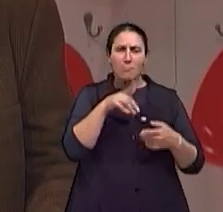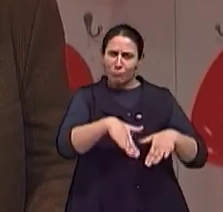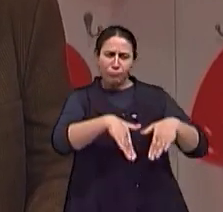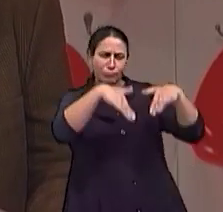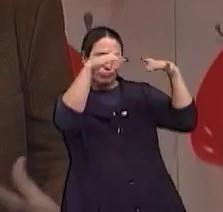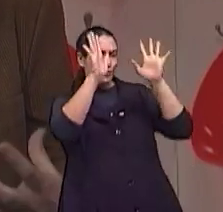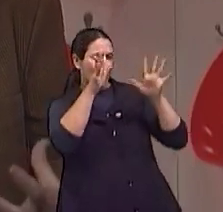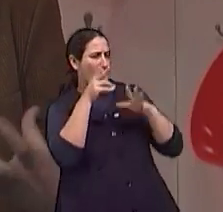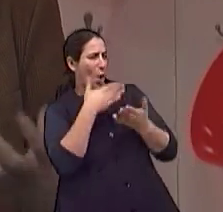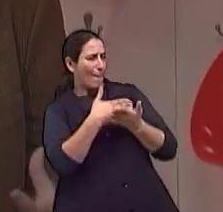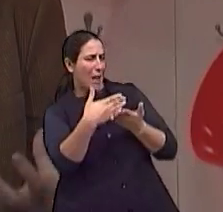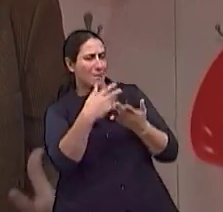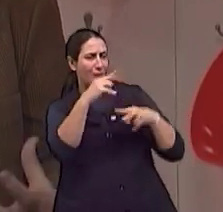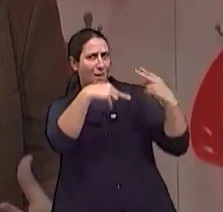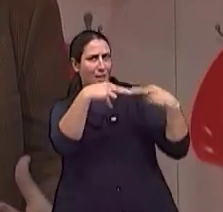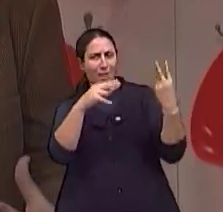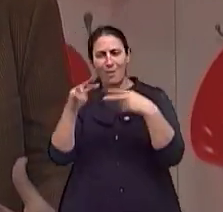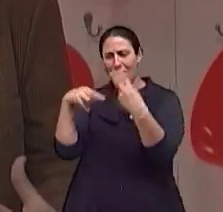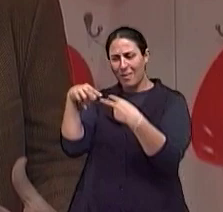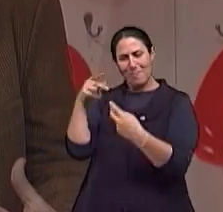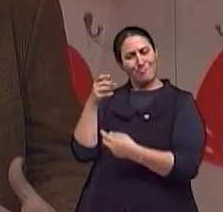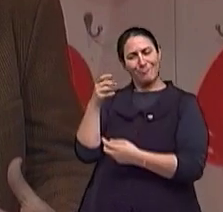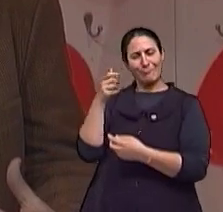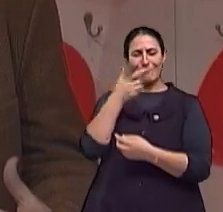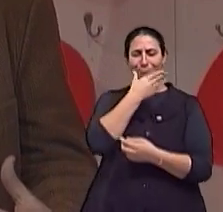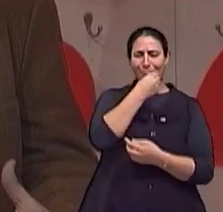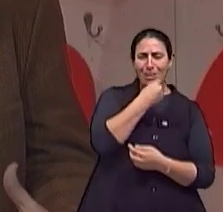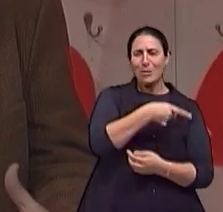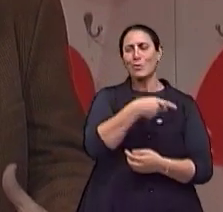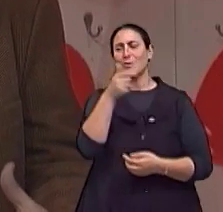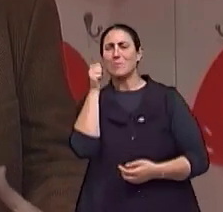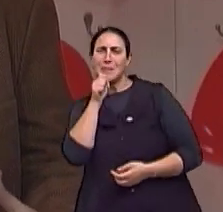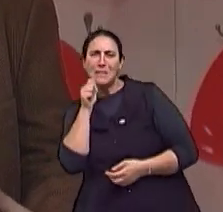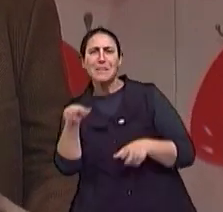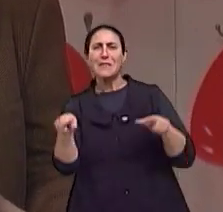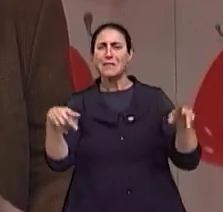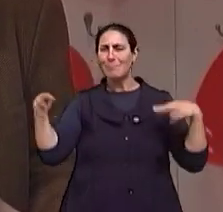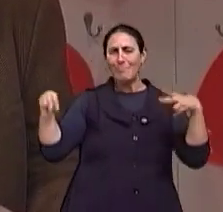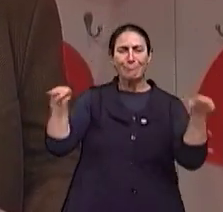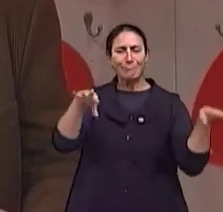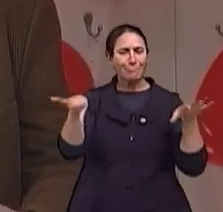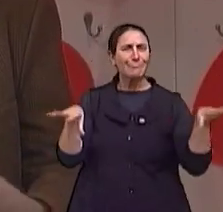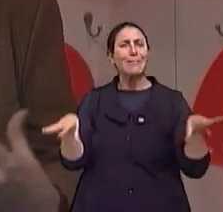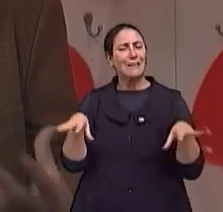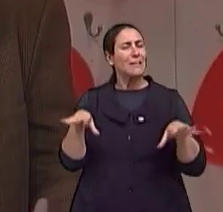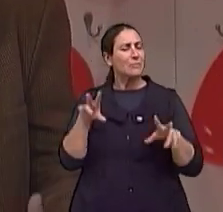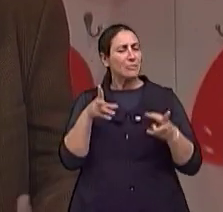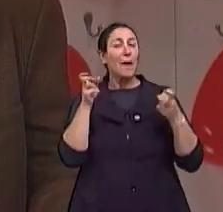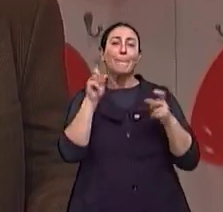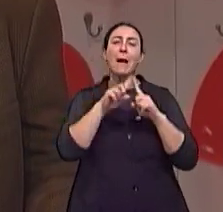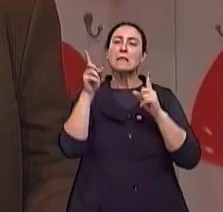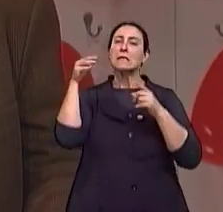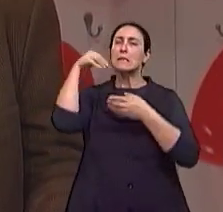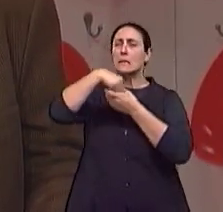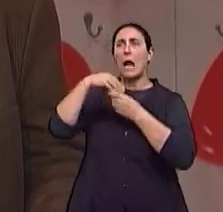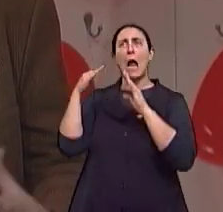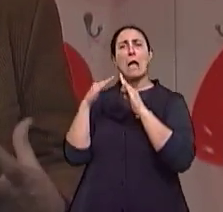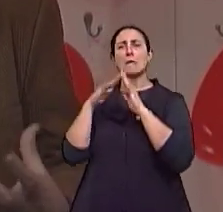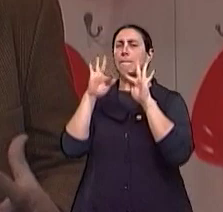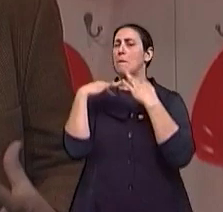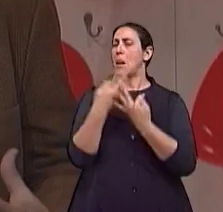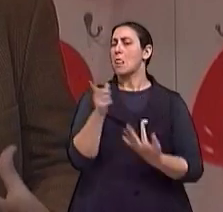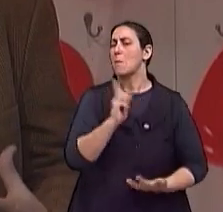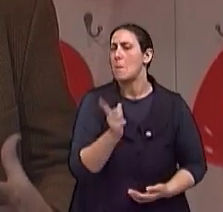de meninas, mas que já na sua casa, bom, ouvem que isso é algo que não é legal, que isso é algo que é errado, que isso